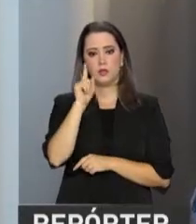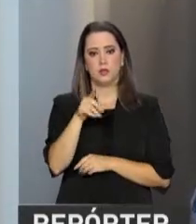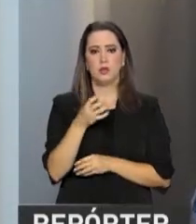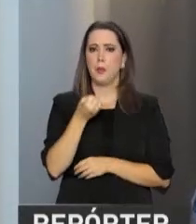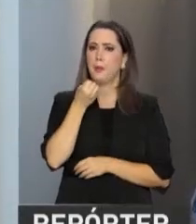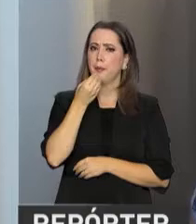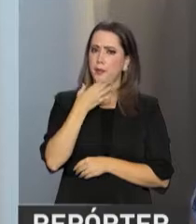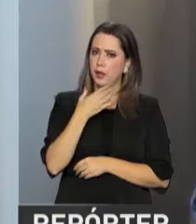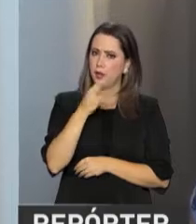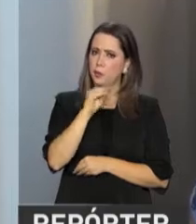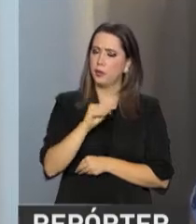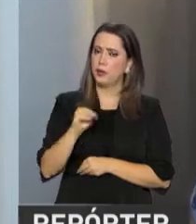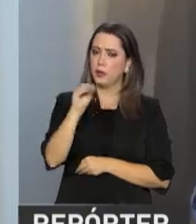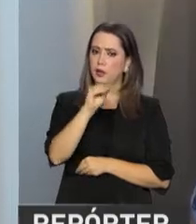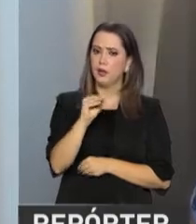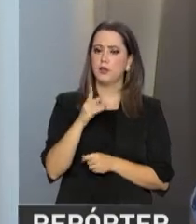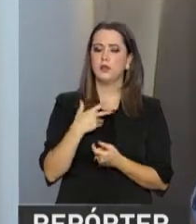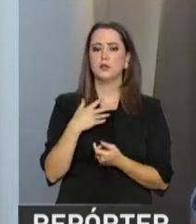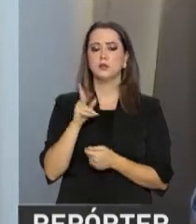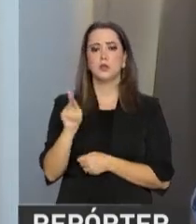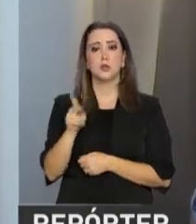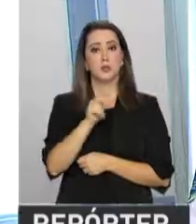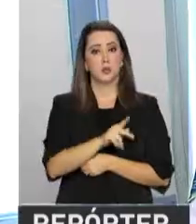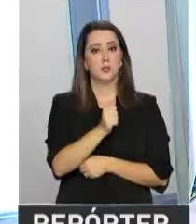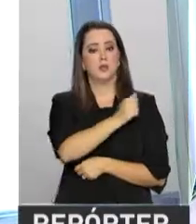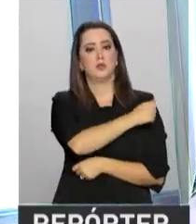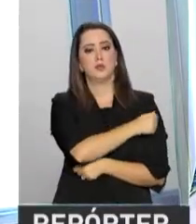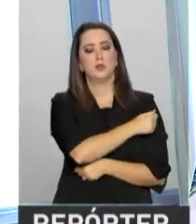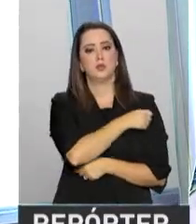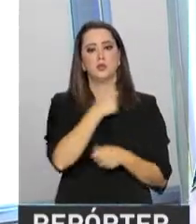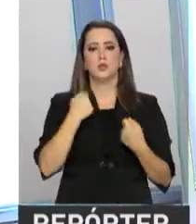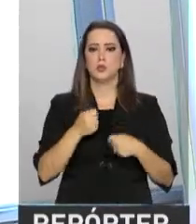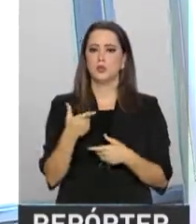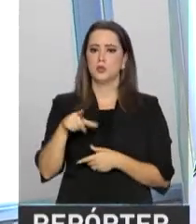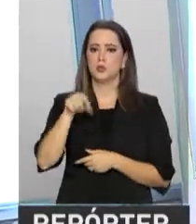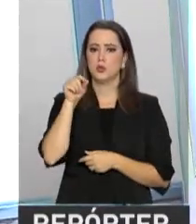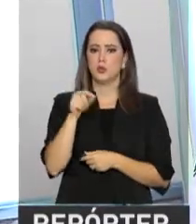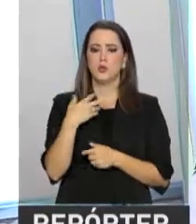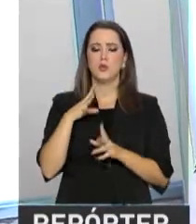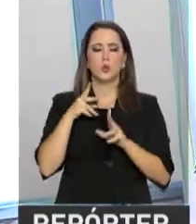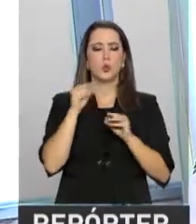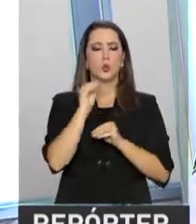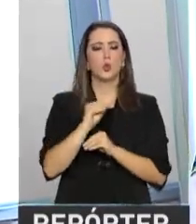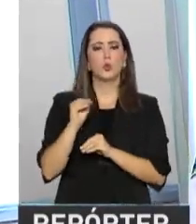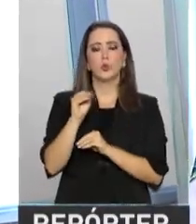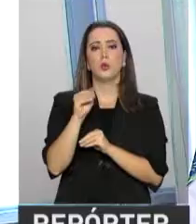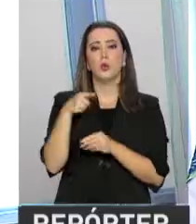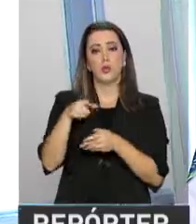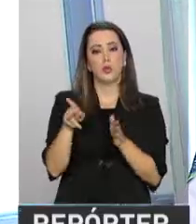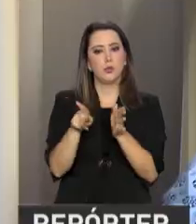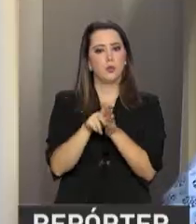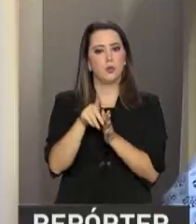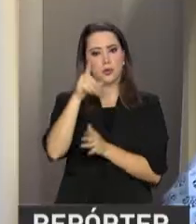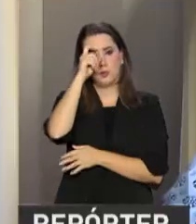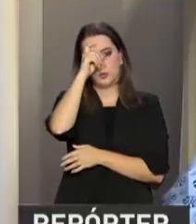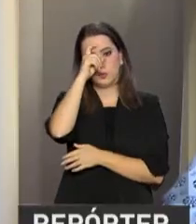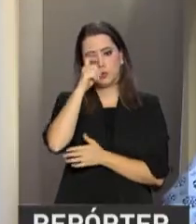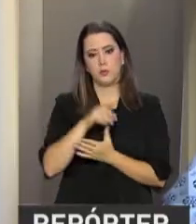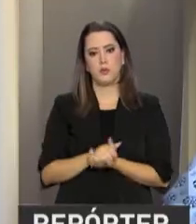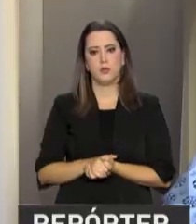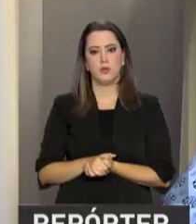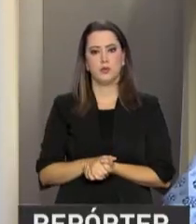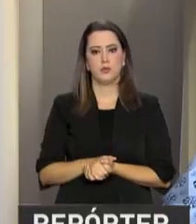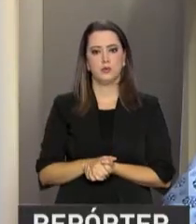tão bem atendida pelos professores e alunos que decidiu fazer o pré natal e ter a filha no hospital o super